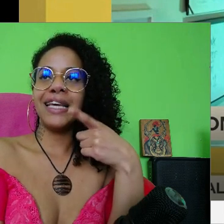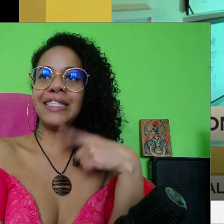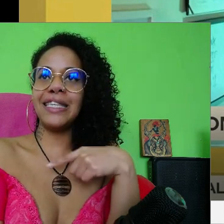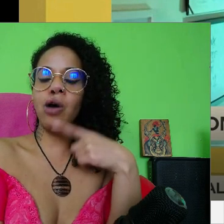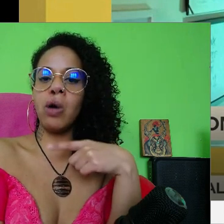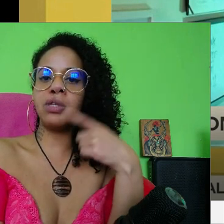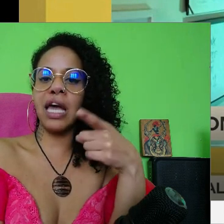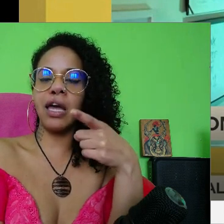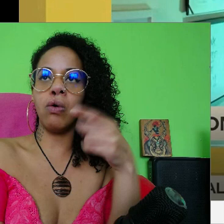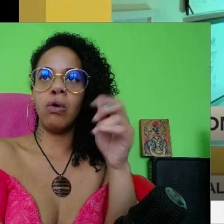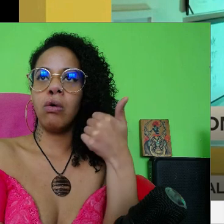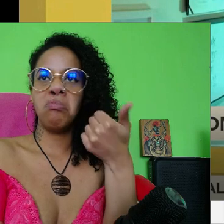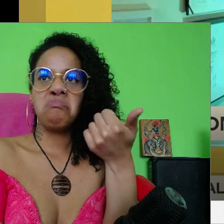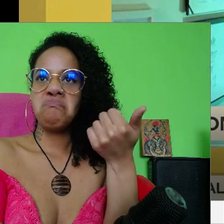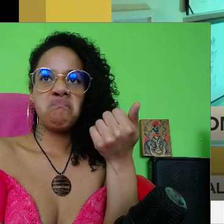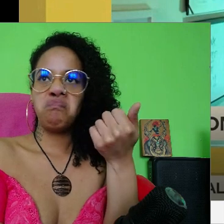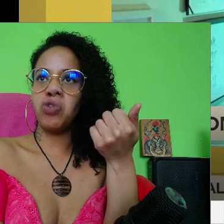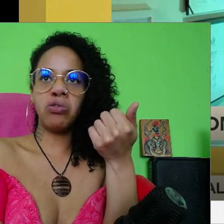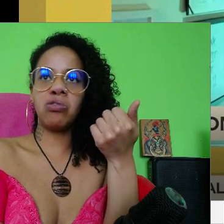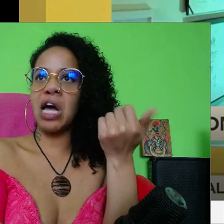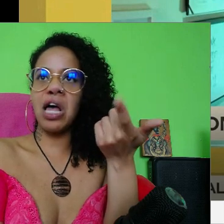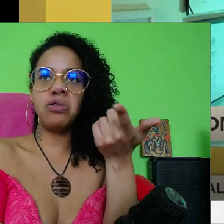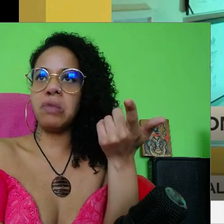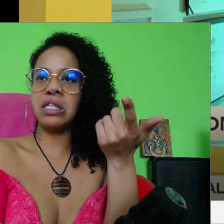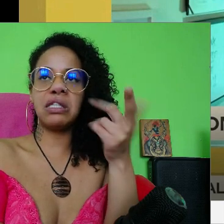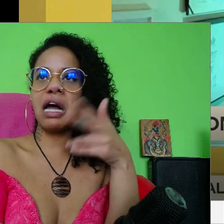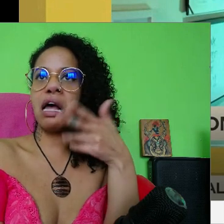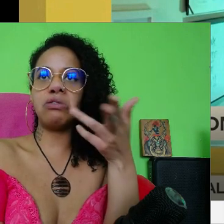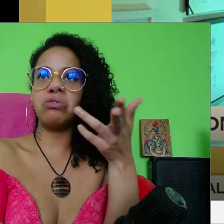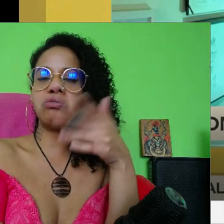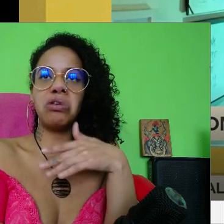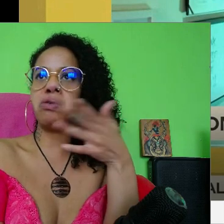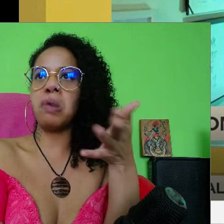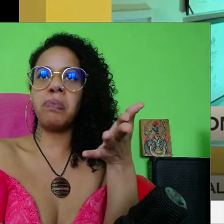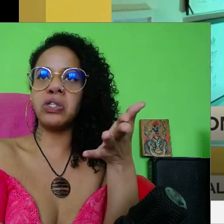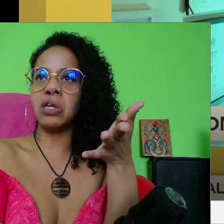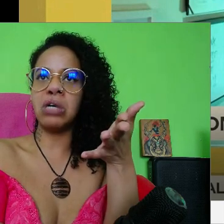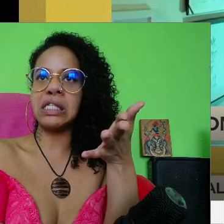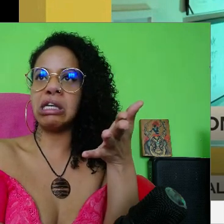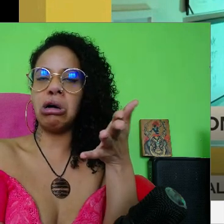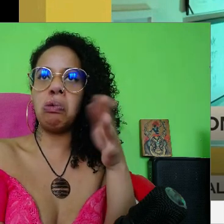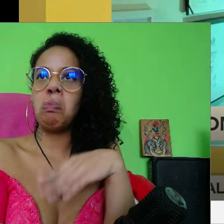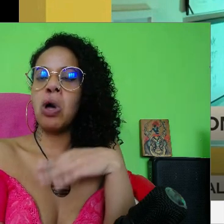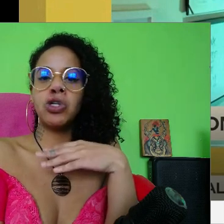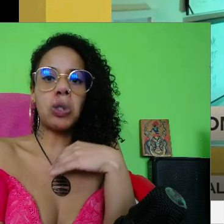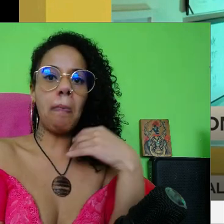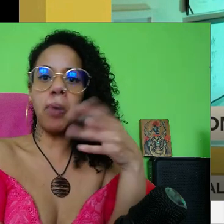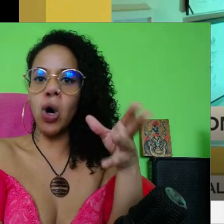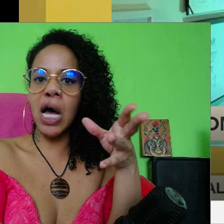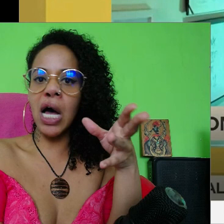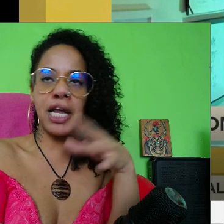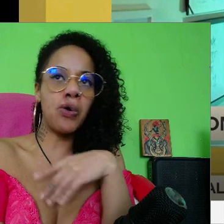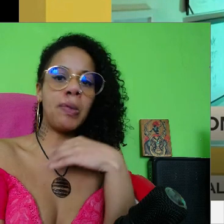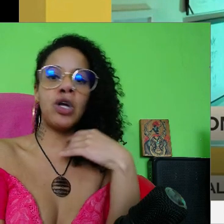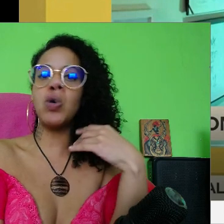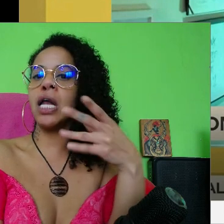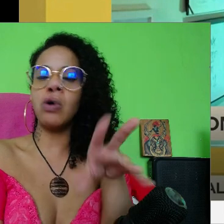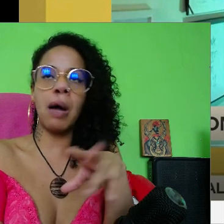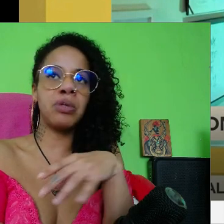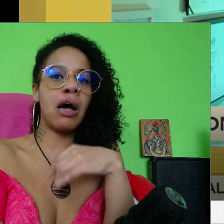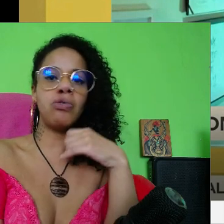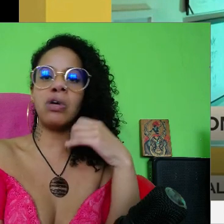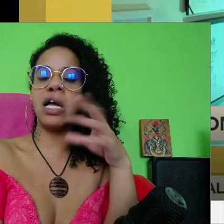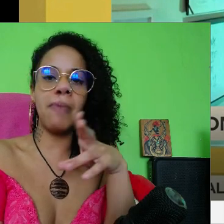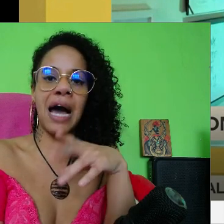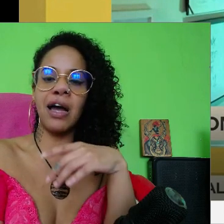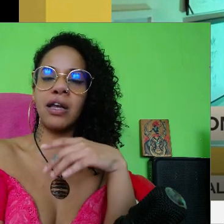se eu não tenho doutorado mestrado não tenho nenhuma pós-graduação sou nenhuma nunca